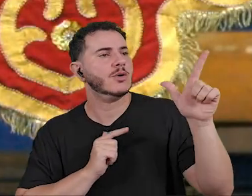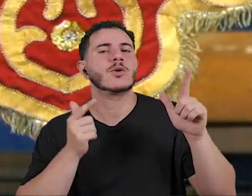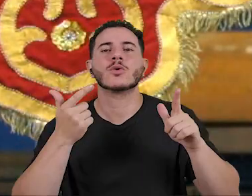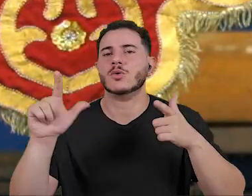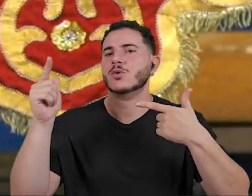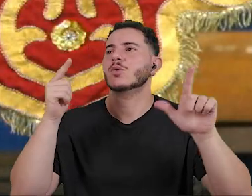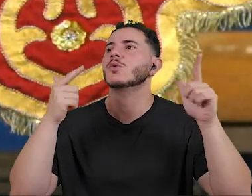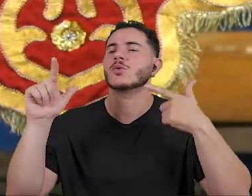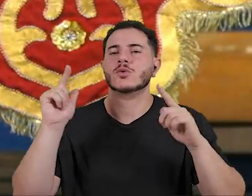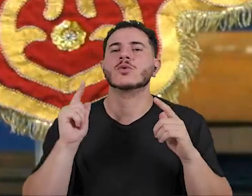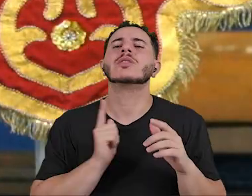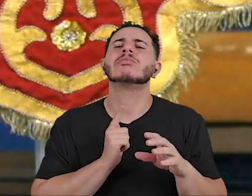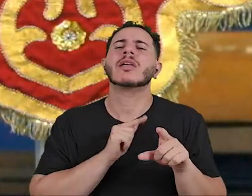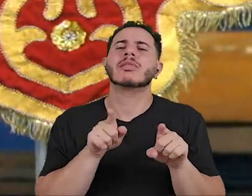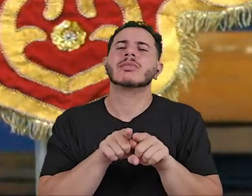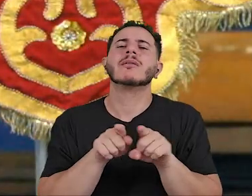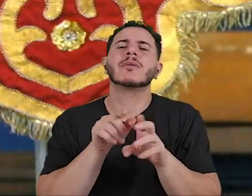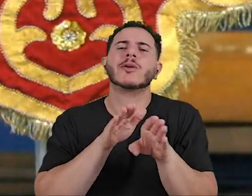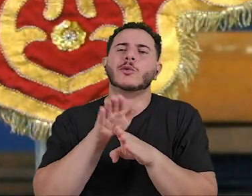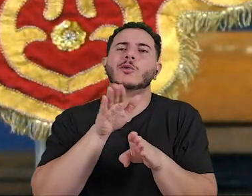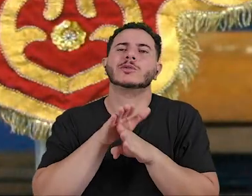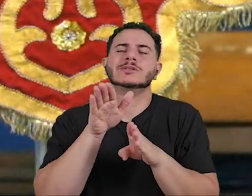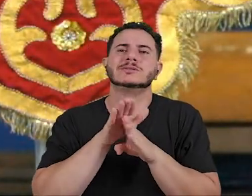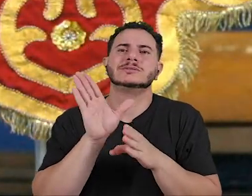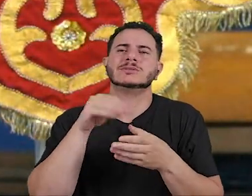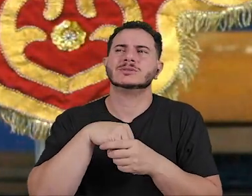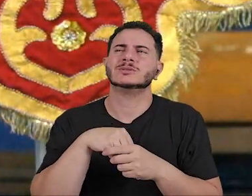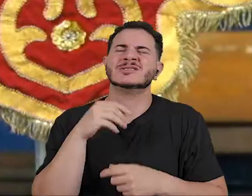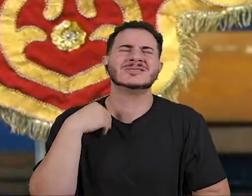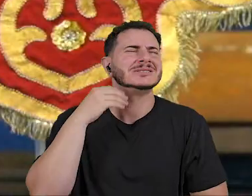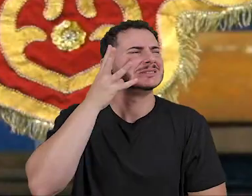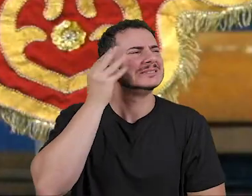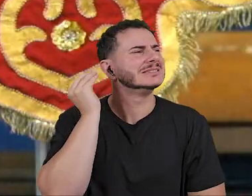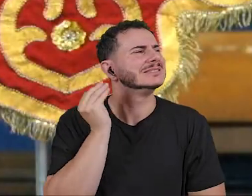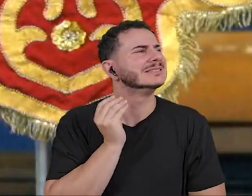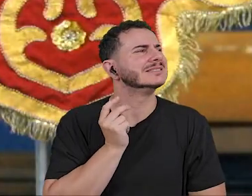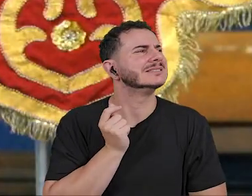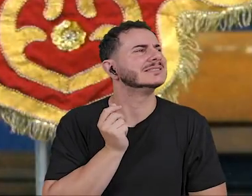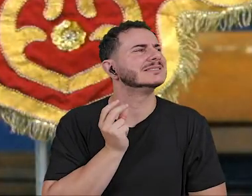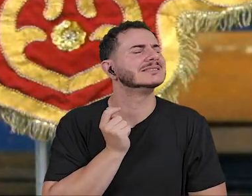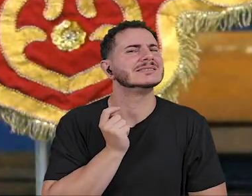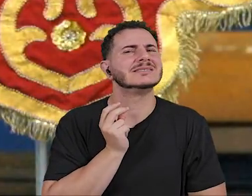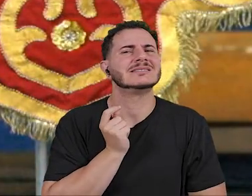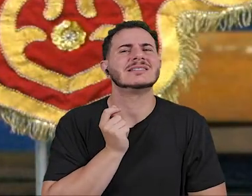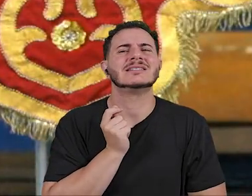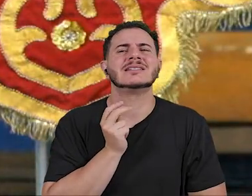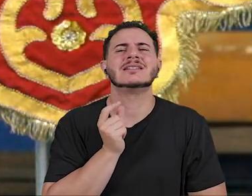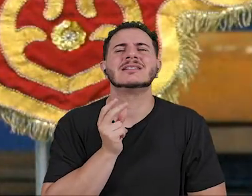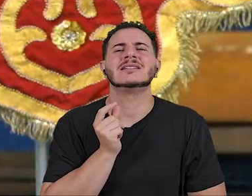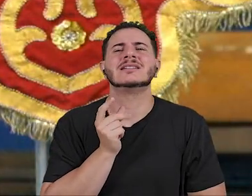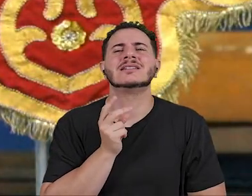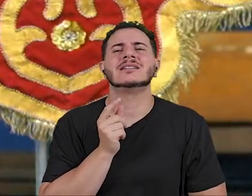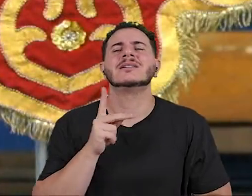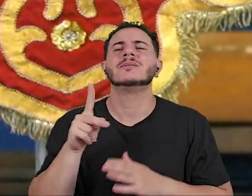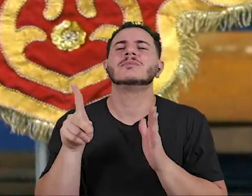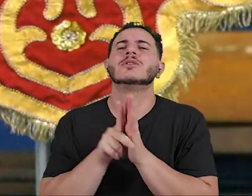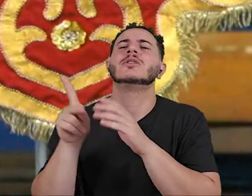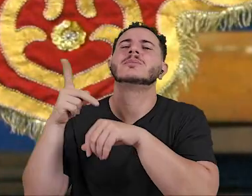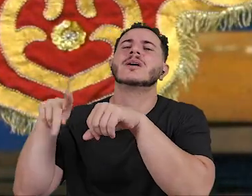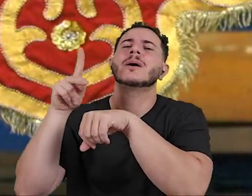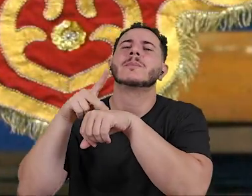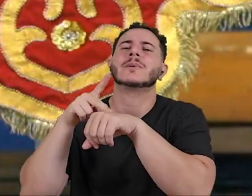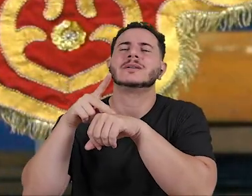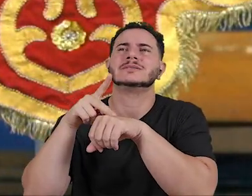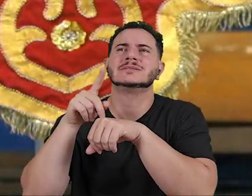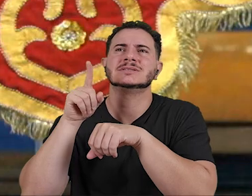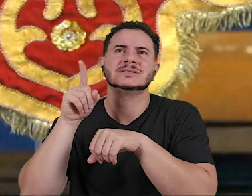esqueci agora, que é os Angola, né? Que é os Angola, né? Pronto, então assim, só para ser justo, assim, a